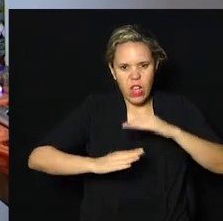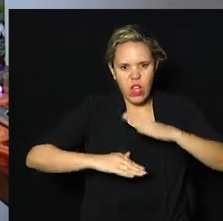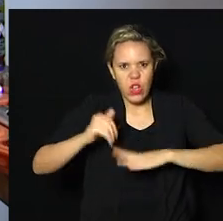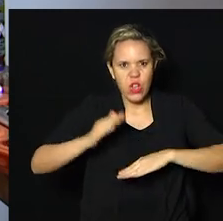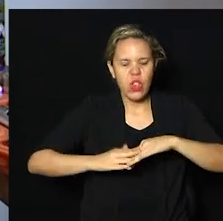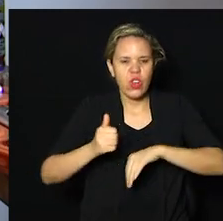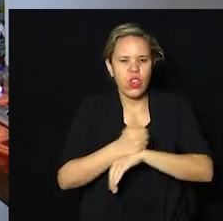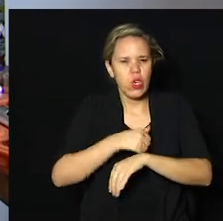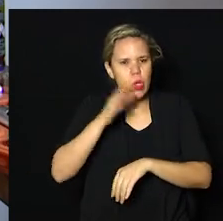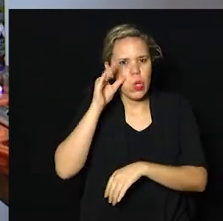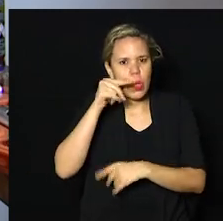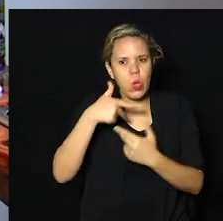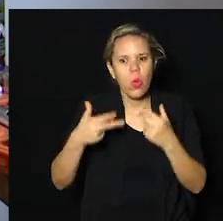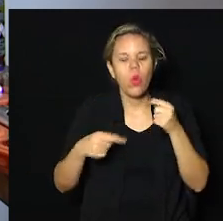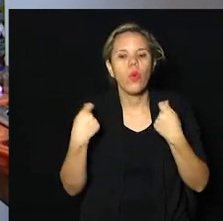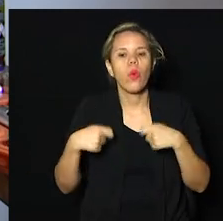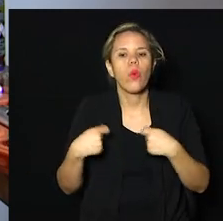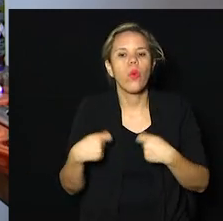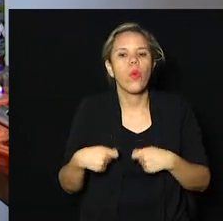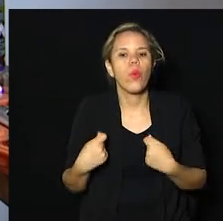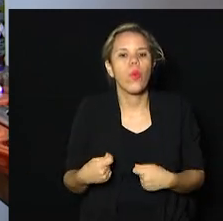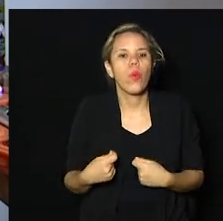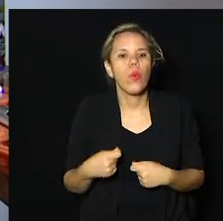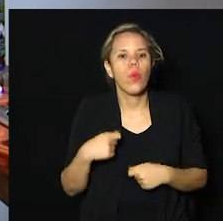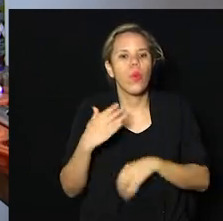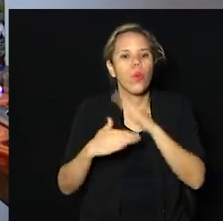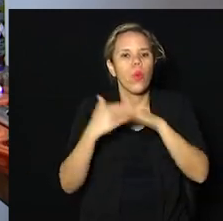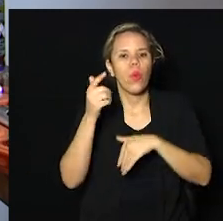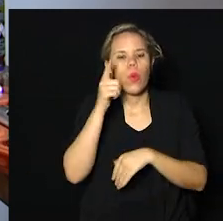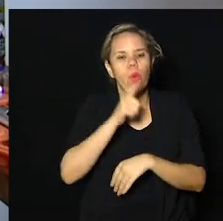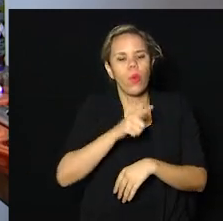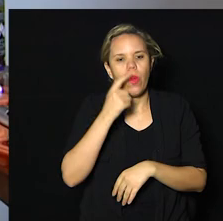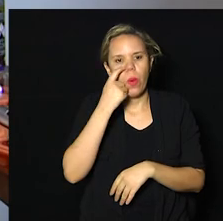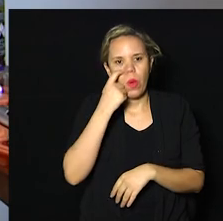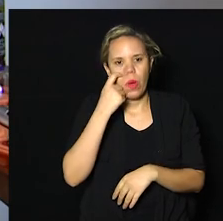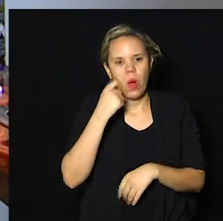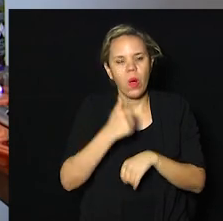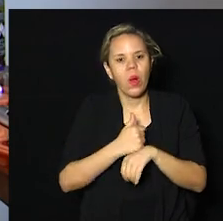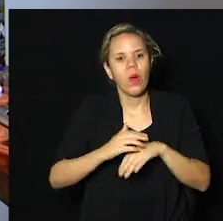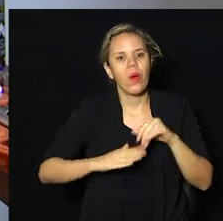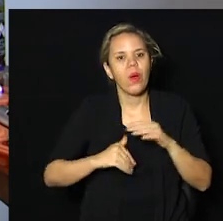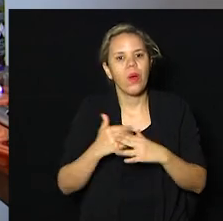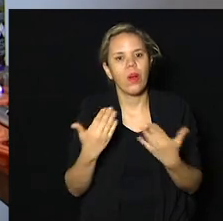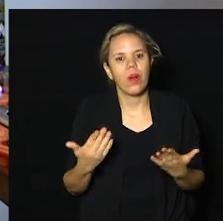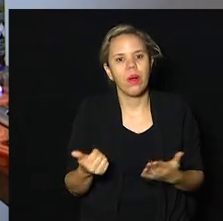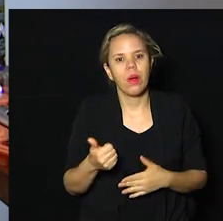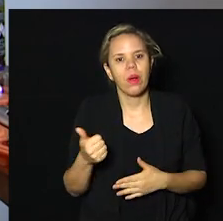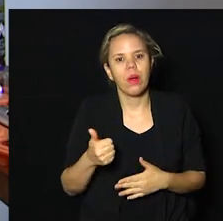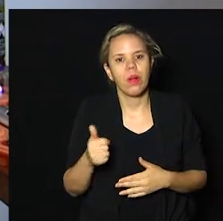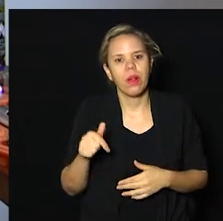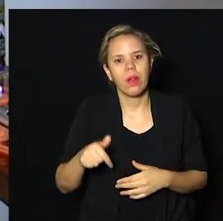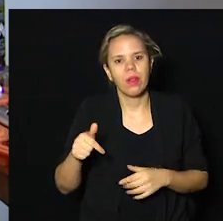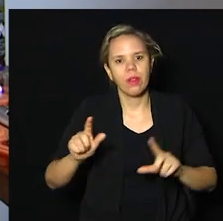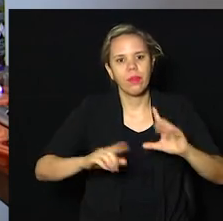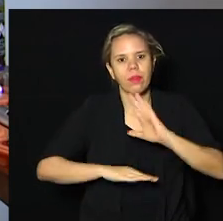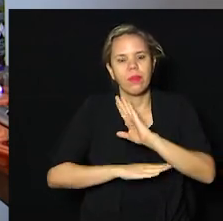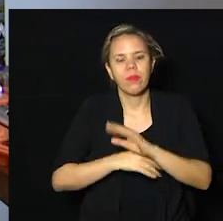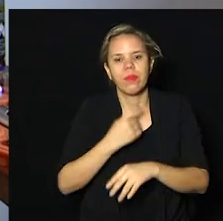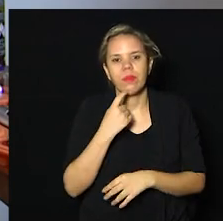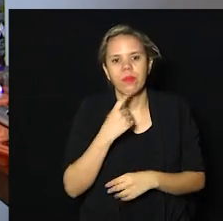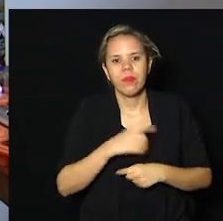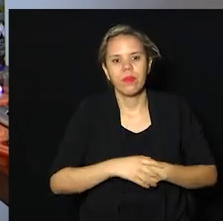existem, curiosidades, o que precisa para desenvolver determinada profissão. Bom, e a primeira delas aqui na TV